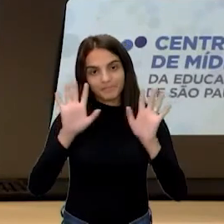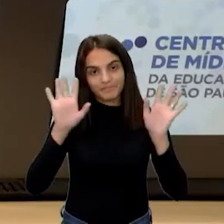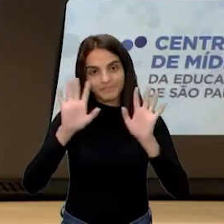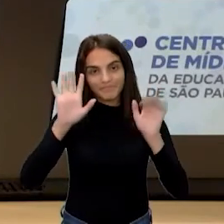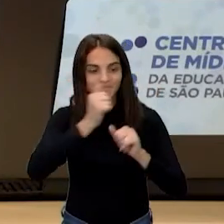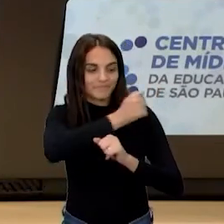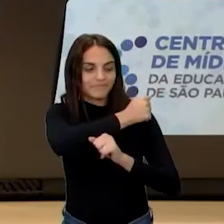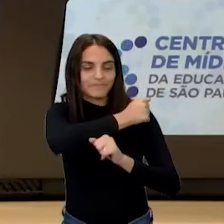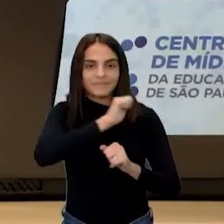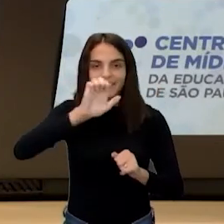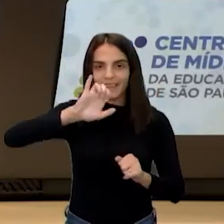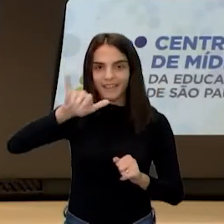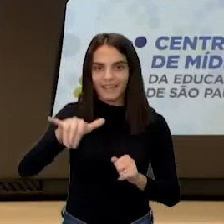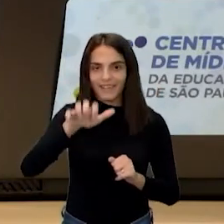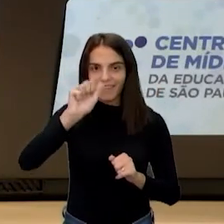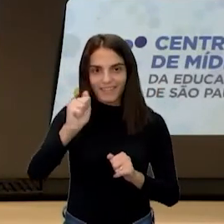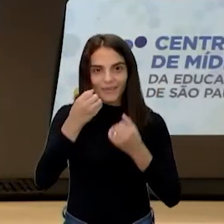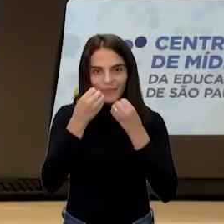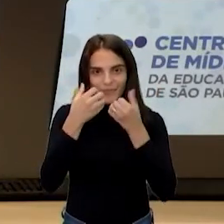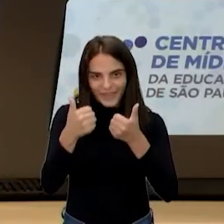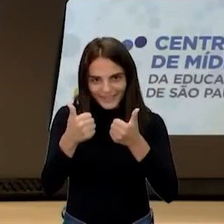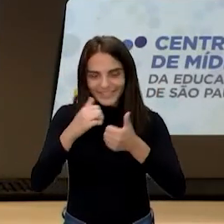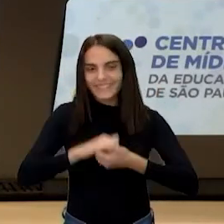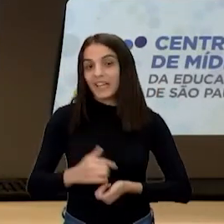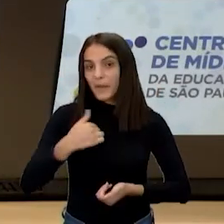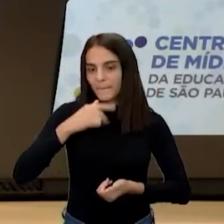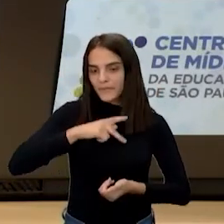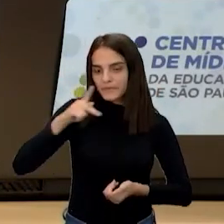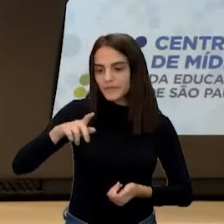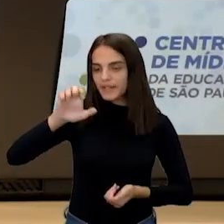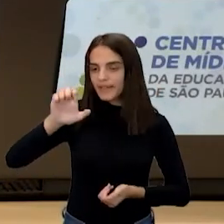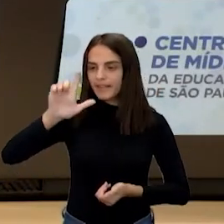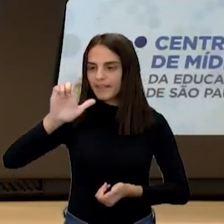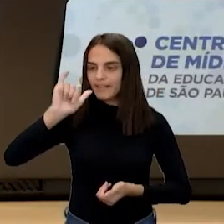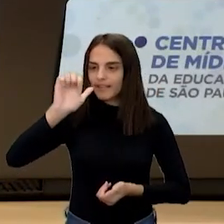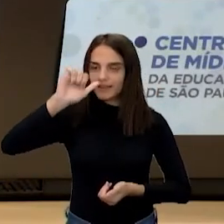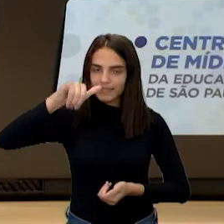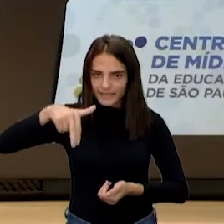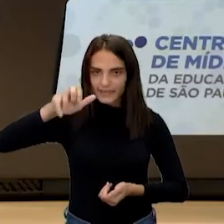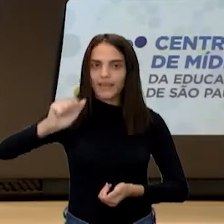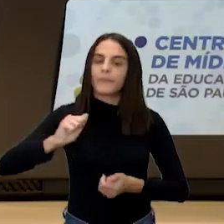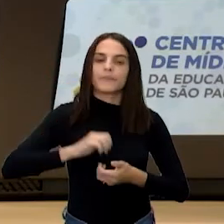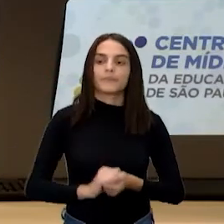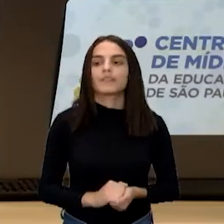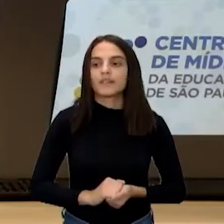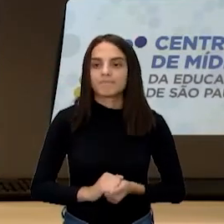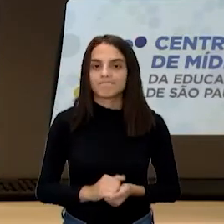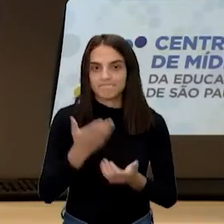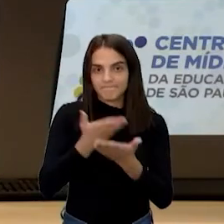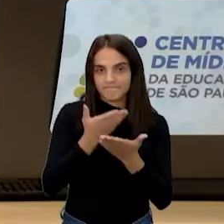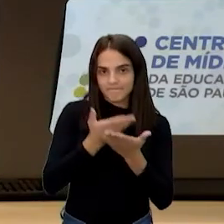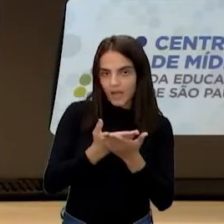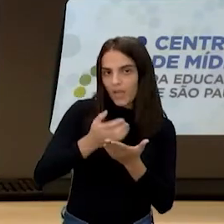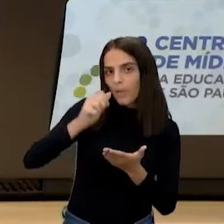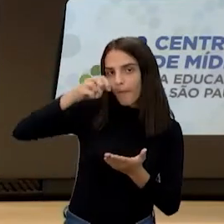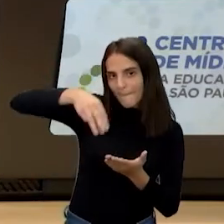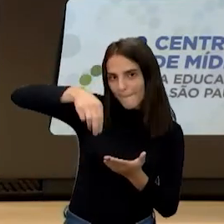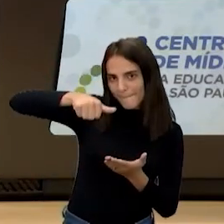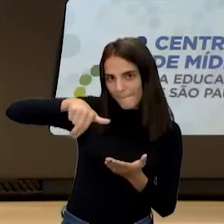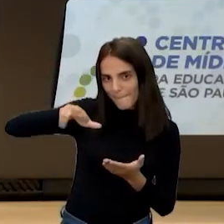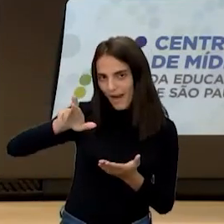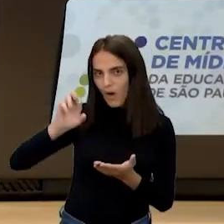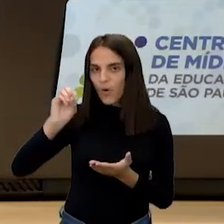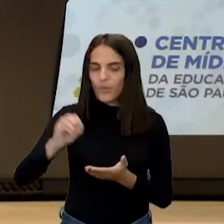Olá, alunos da EJA, tudo bem? Sou a professora Elaine, vou moderar a aula do professor Mauro e nossa aula de